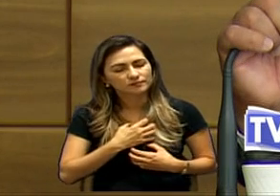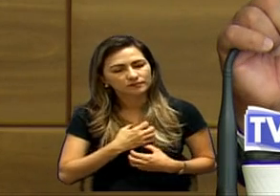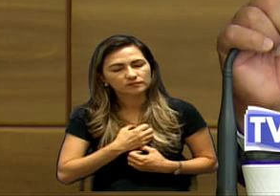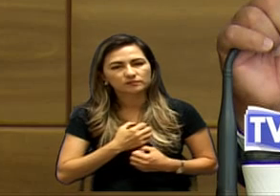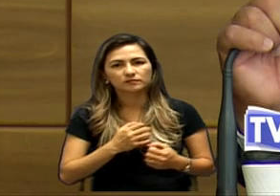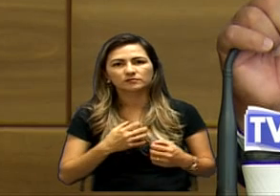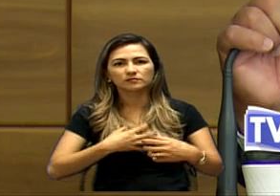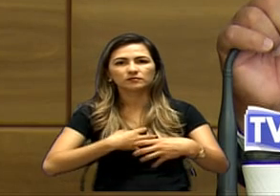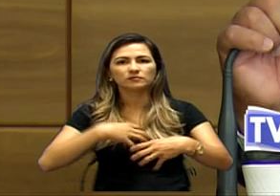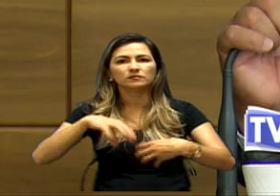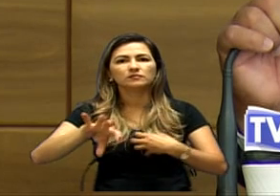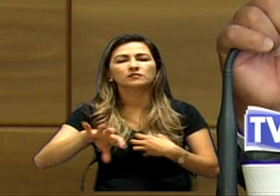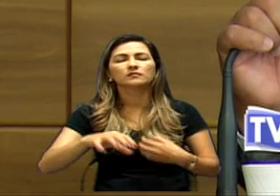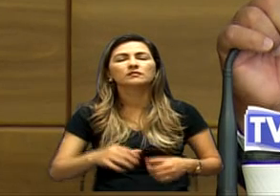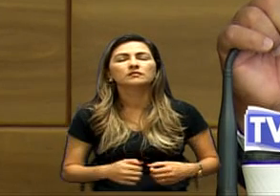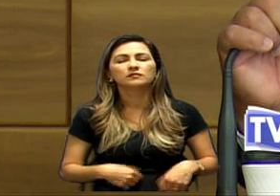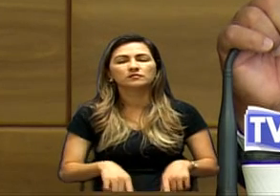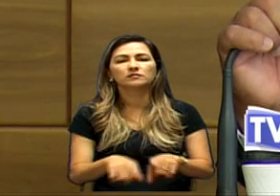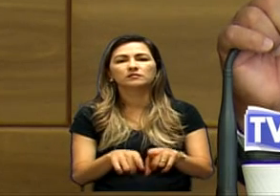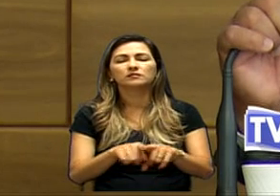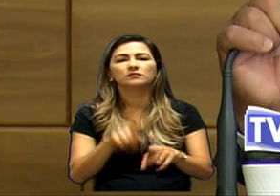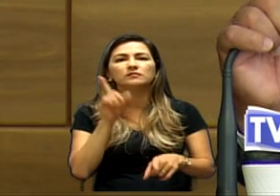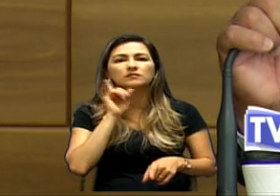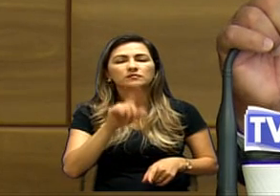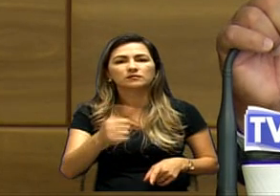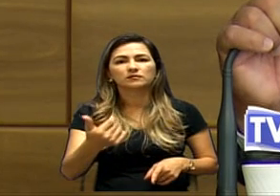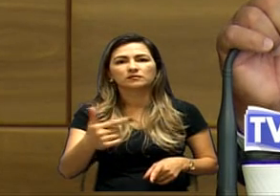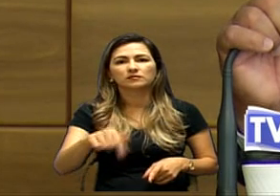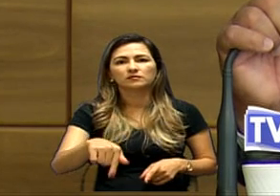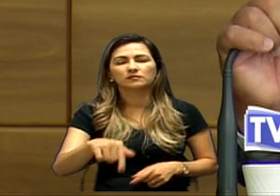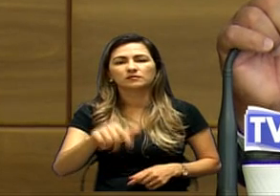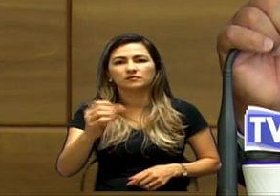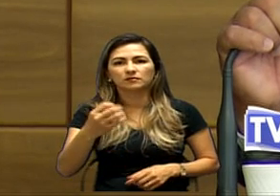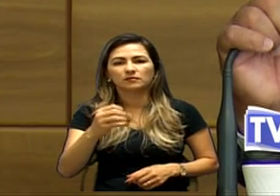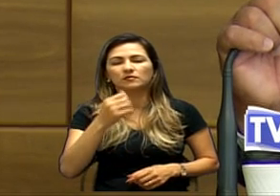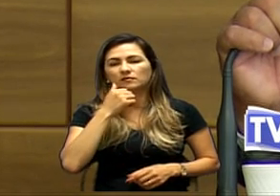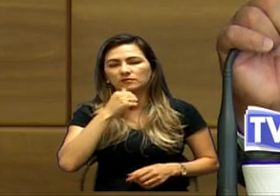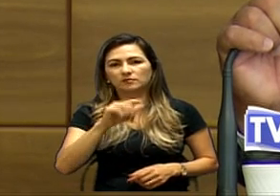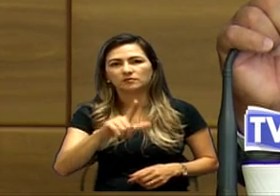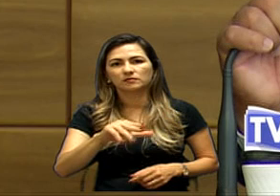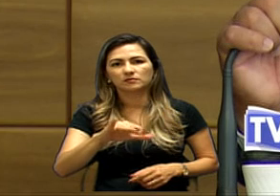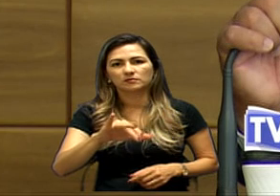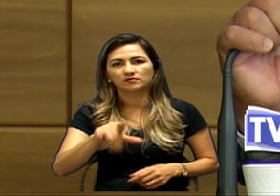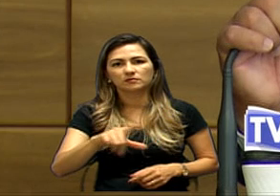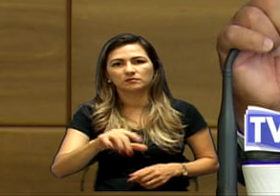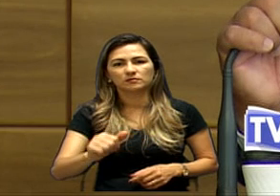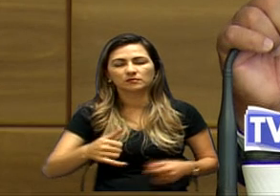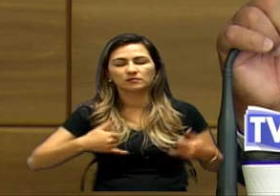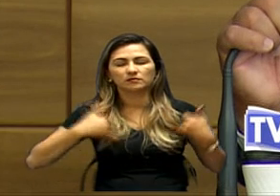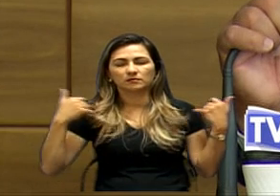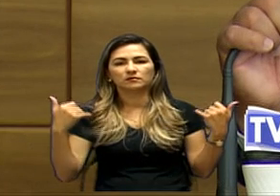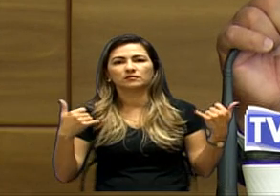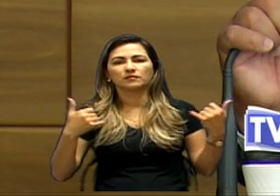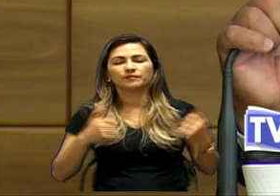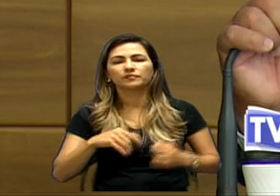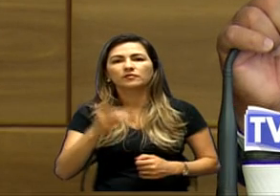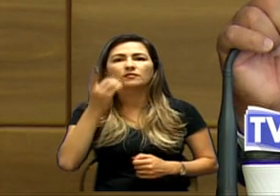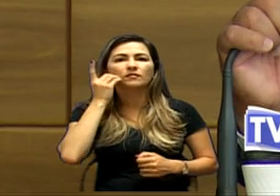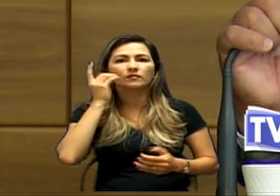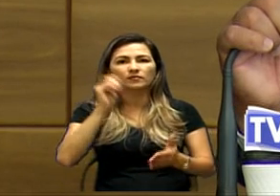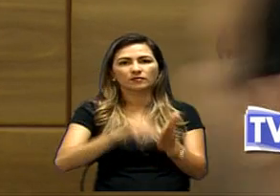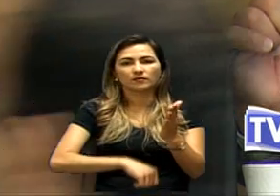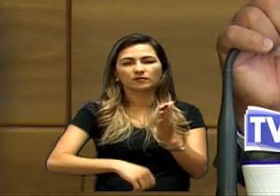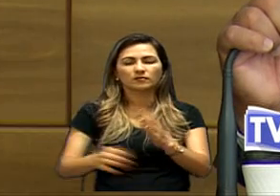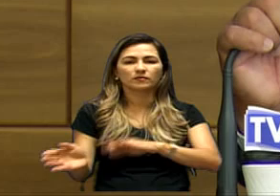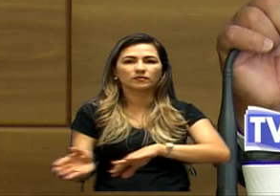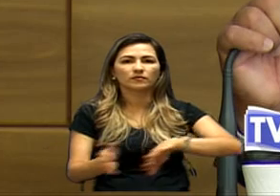no dia 17 de outubro. Voto do vereador Fernando Dini. Votos e congratulações a Patrícia Hariana, pela passagem